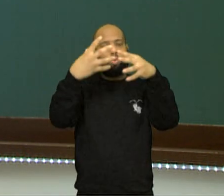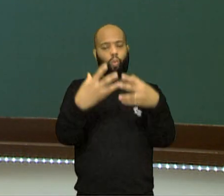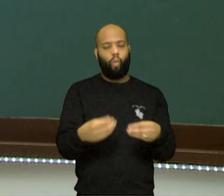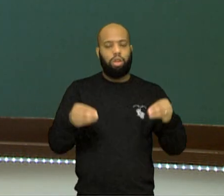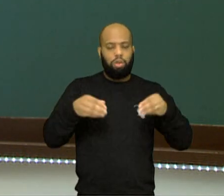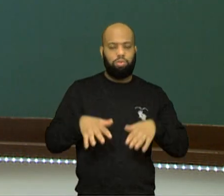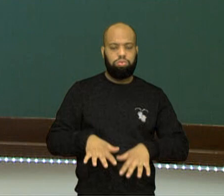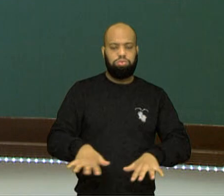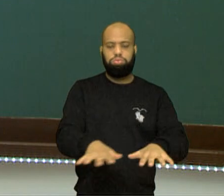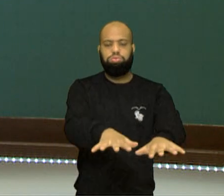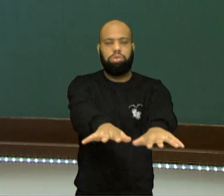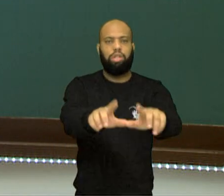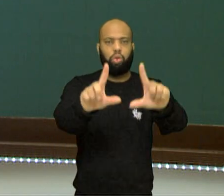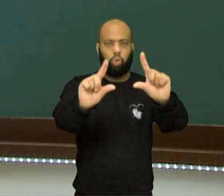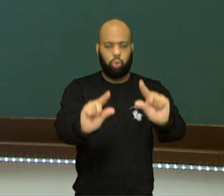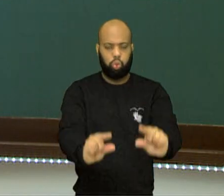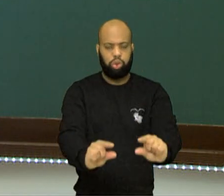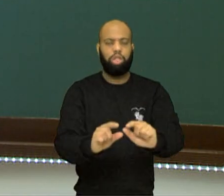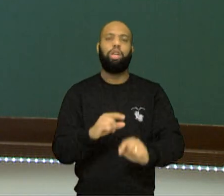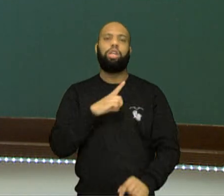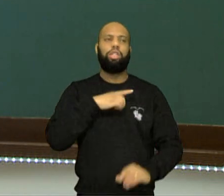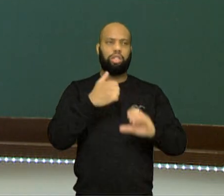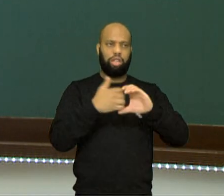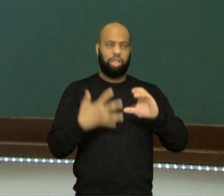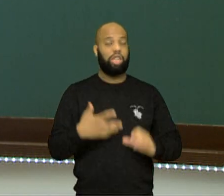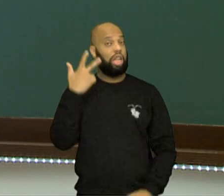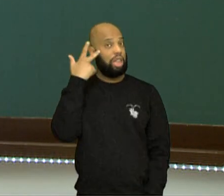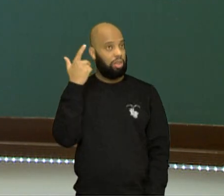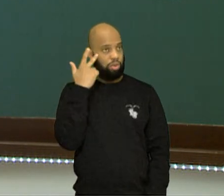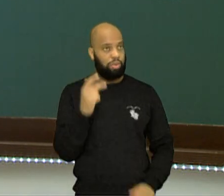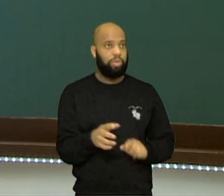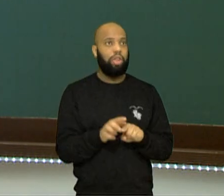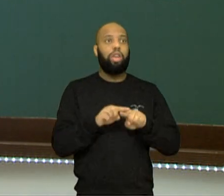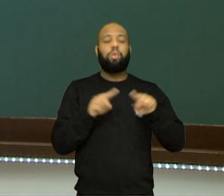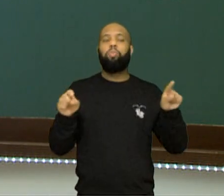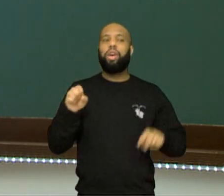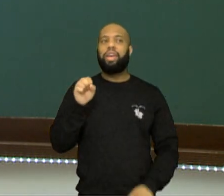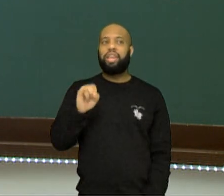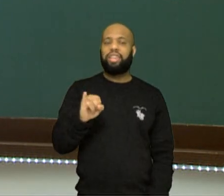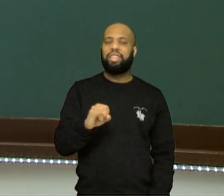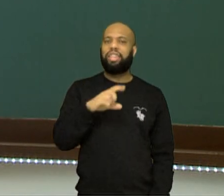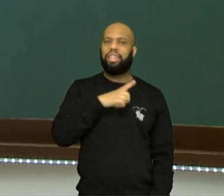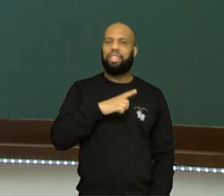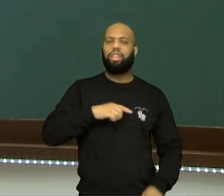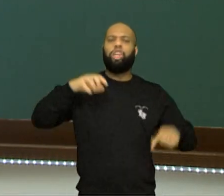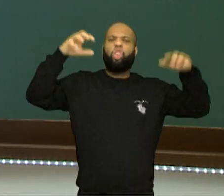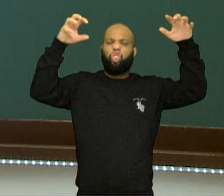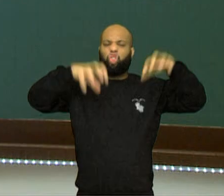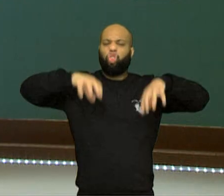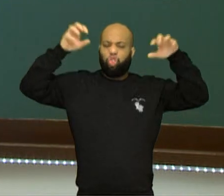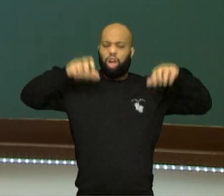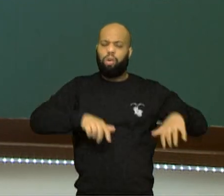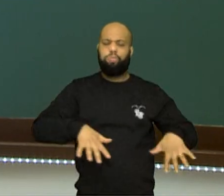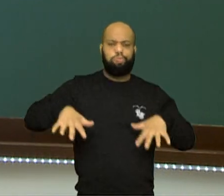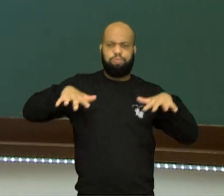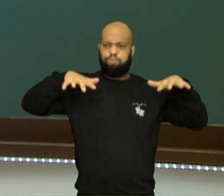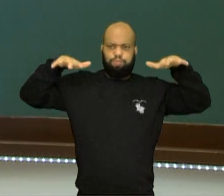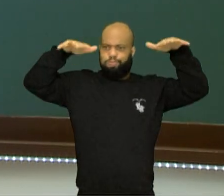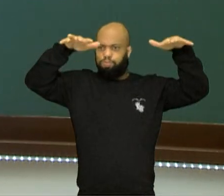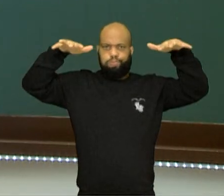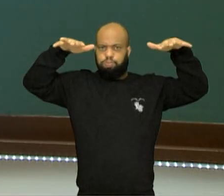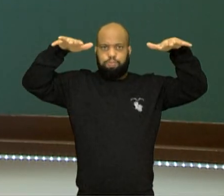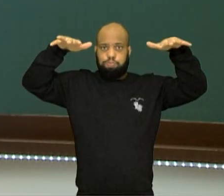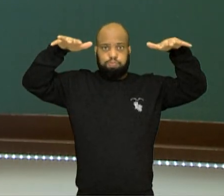esvaziar um pouco, né? Aí a gente caracteriza como fenômeno natural. Quando isso é intensificado nas cidades, a gente vai ter